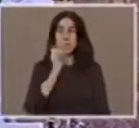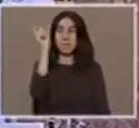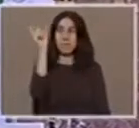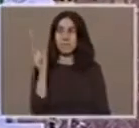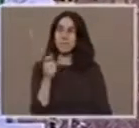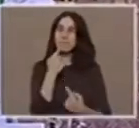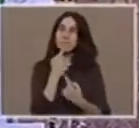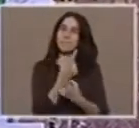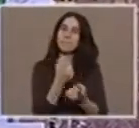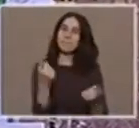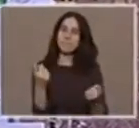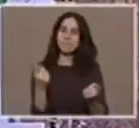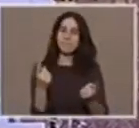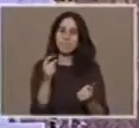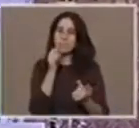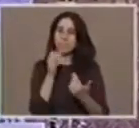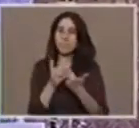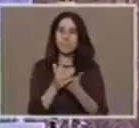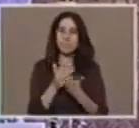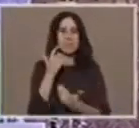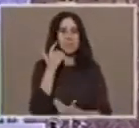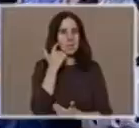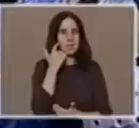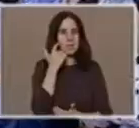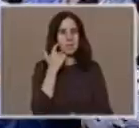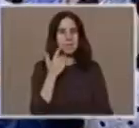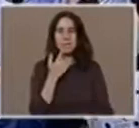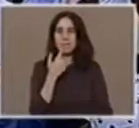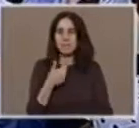Anunciamos, Senhor, a vossa morte.